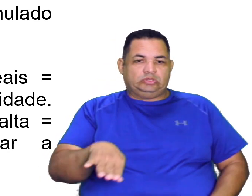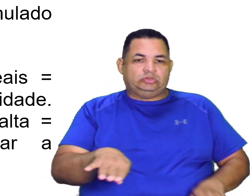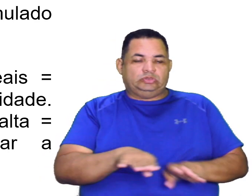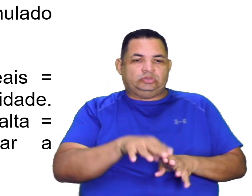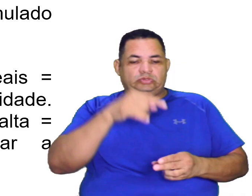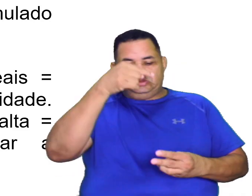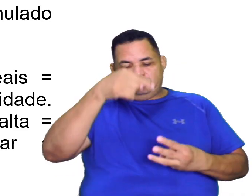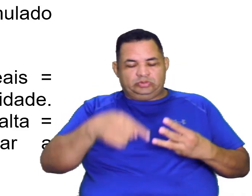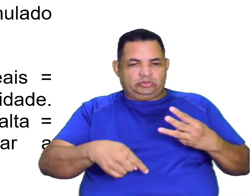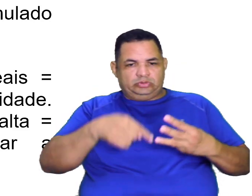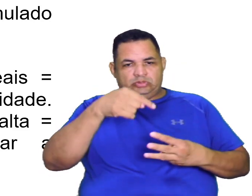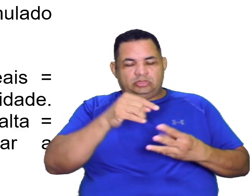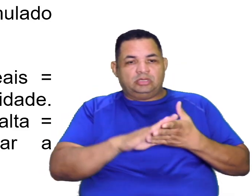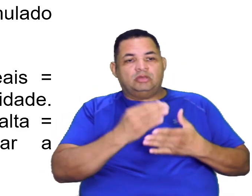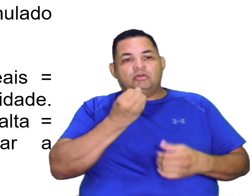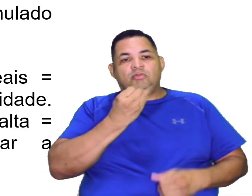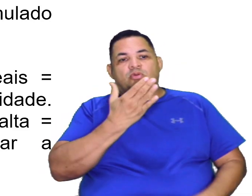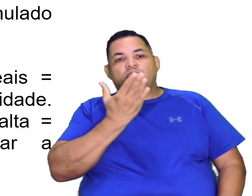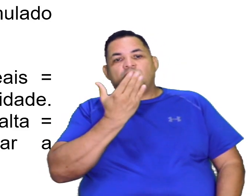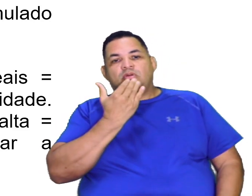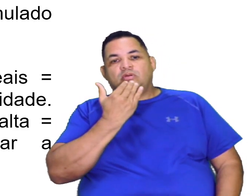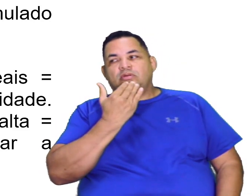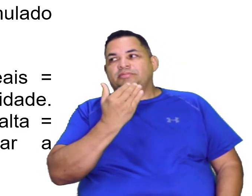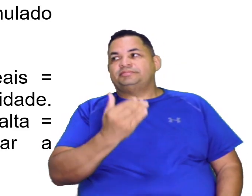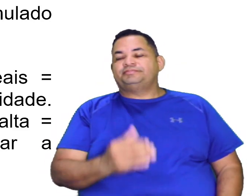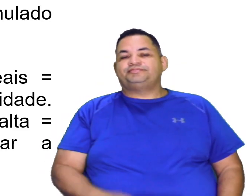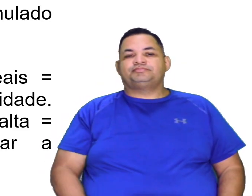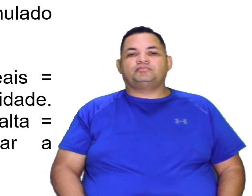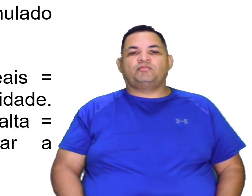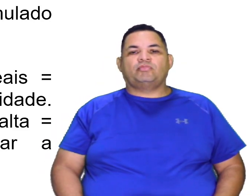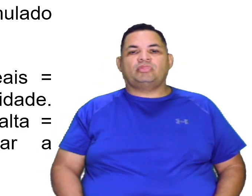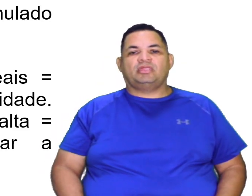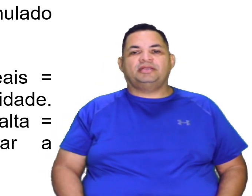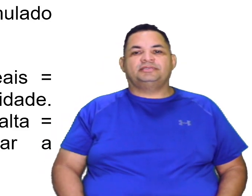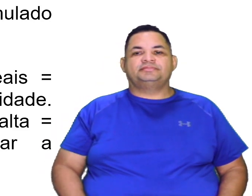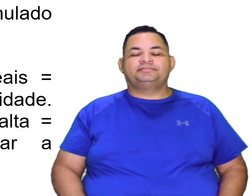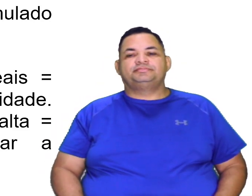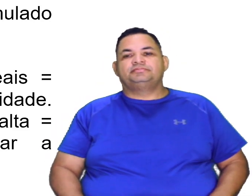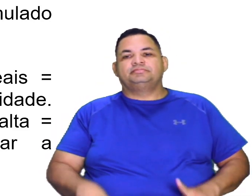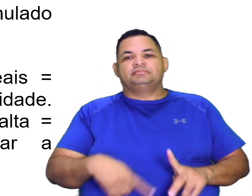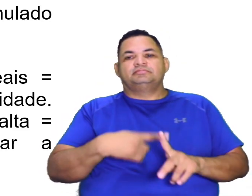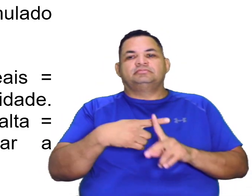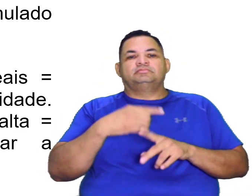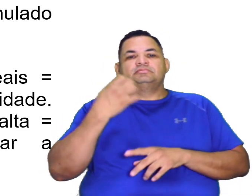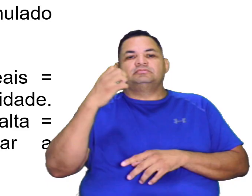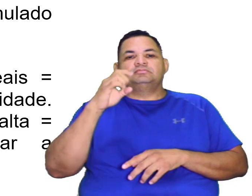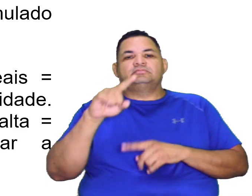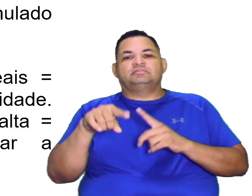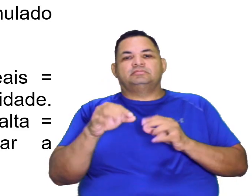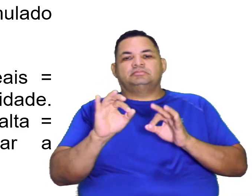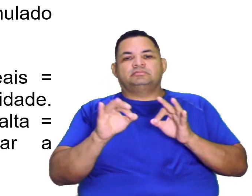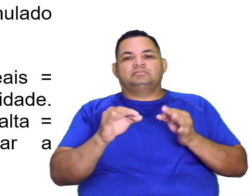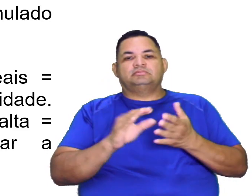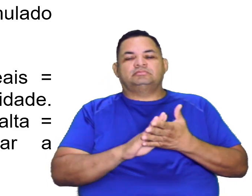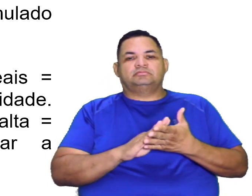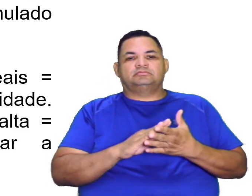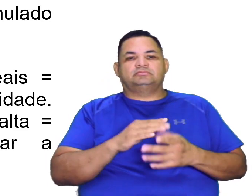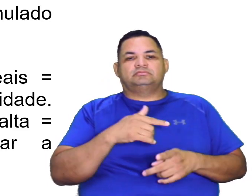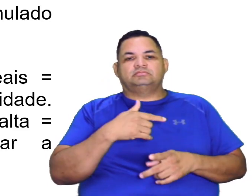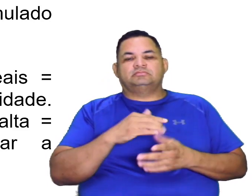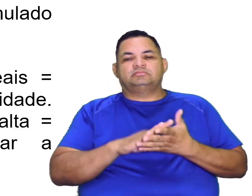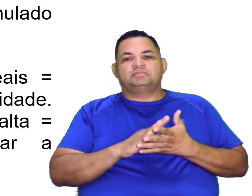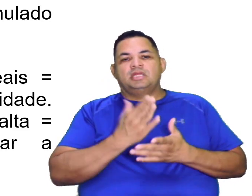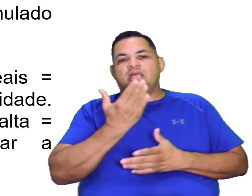uma boa alimentação é igual a mais energia e mais intensidade, tá? Uma